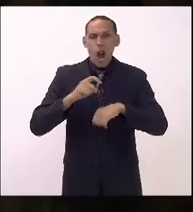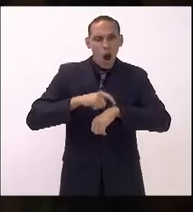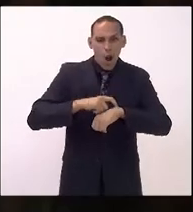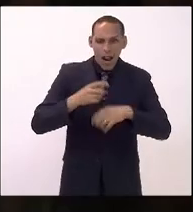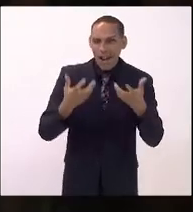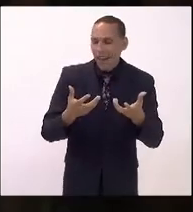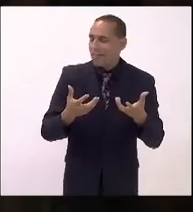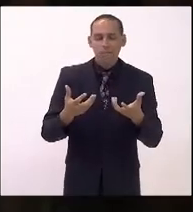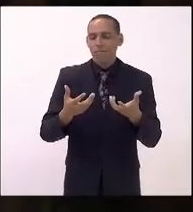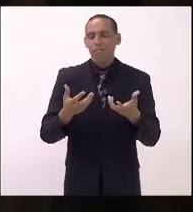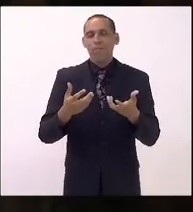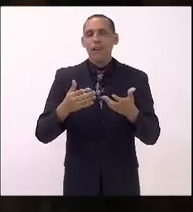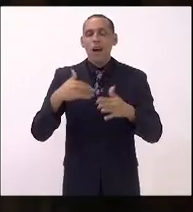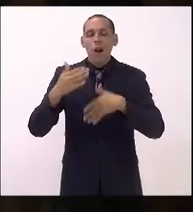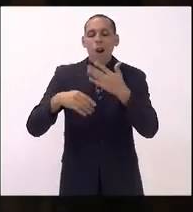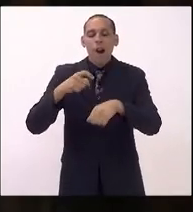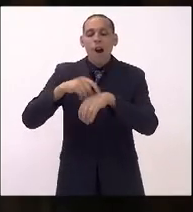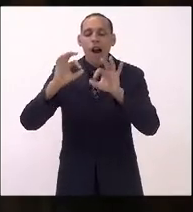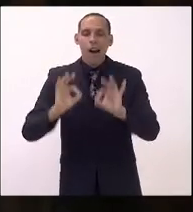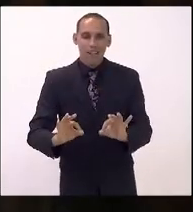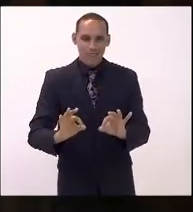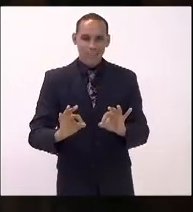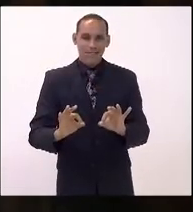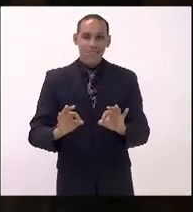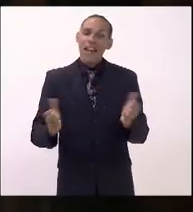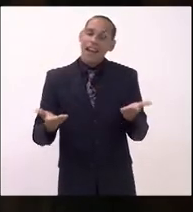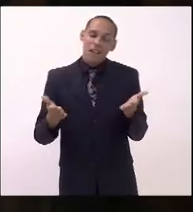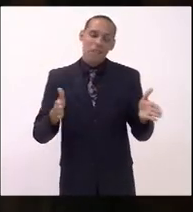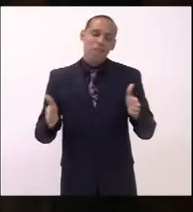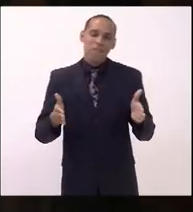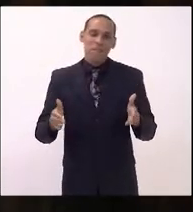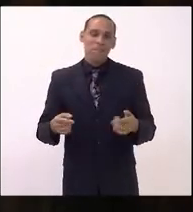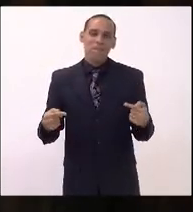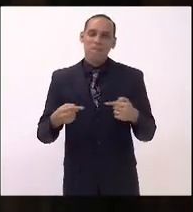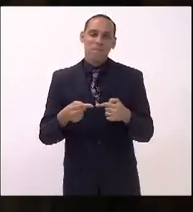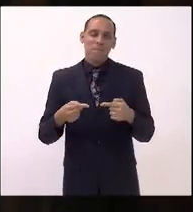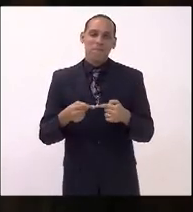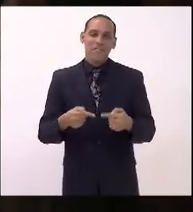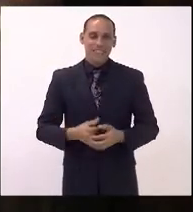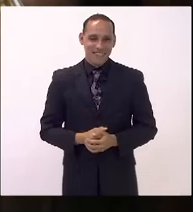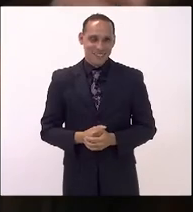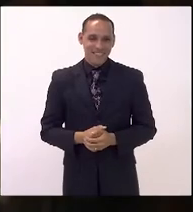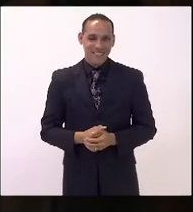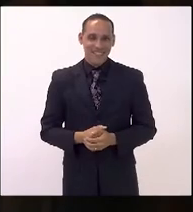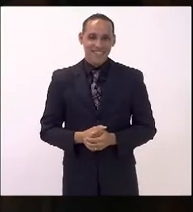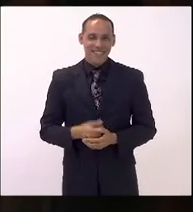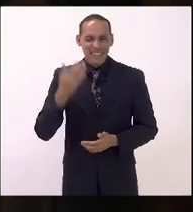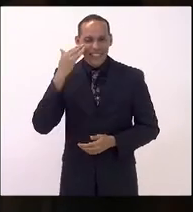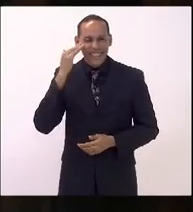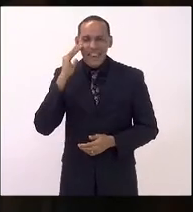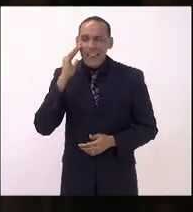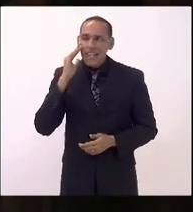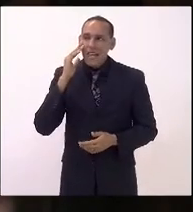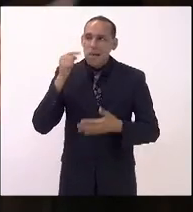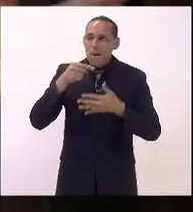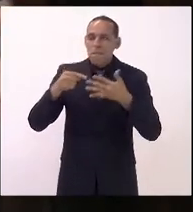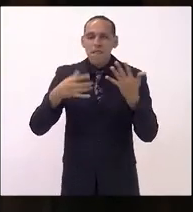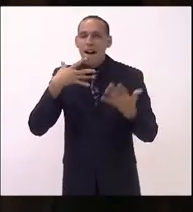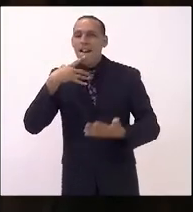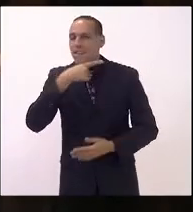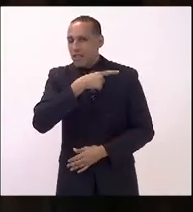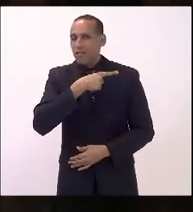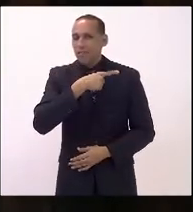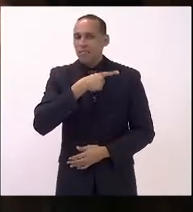ser. E esse é o momento. A gente tem que entender sinais. Como é que as coisas